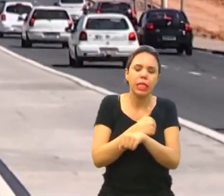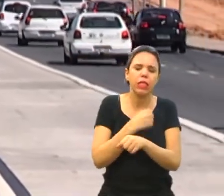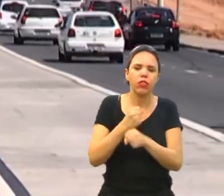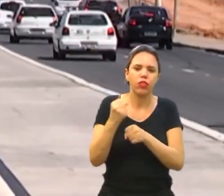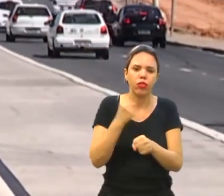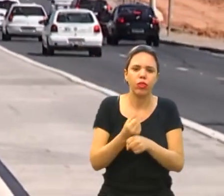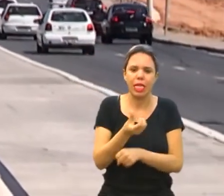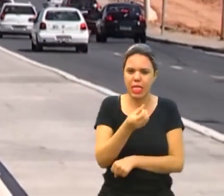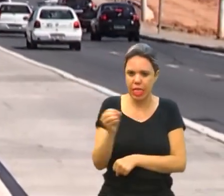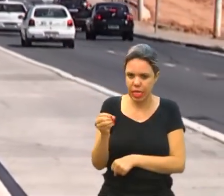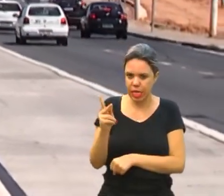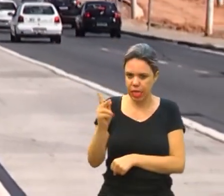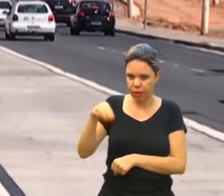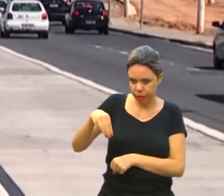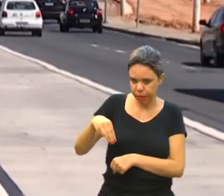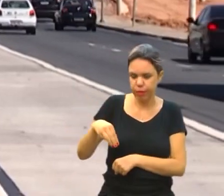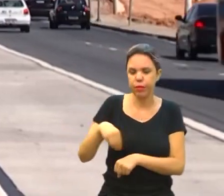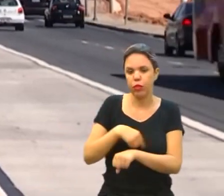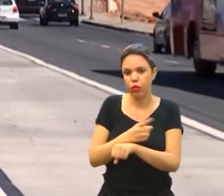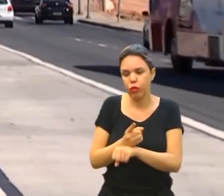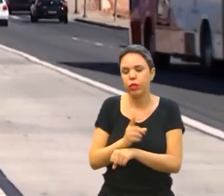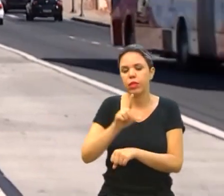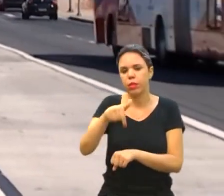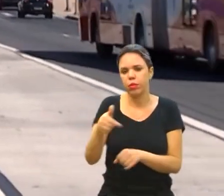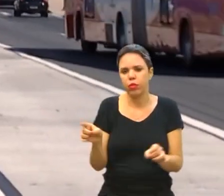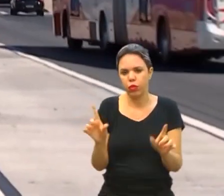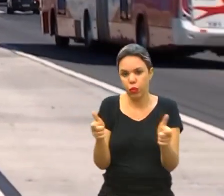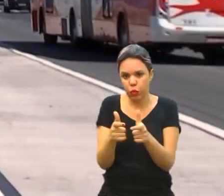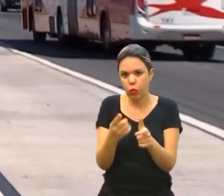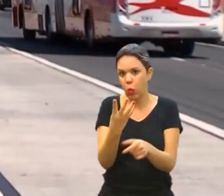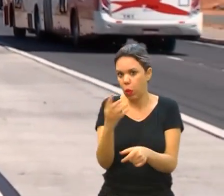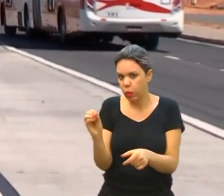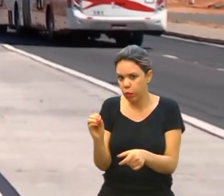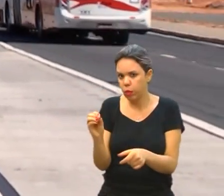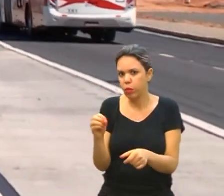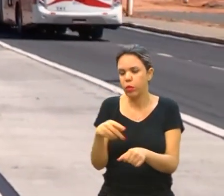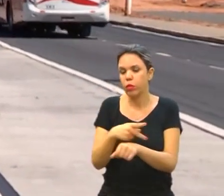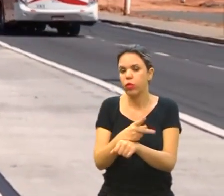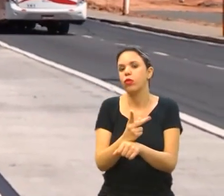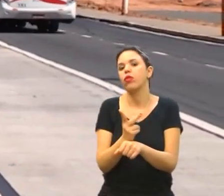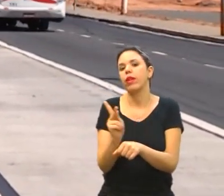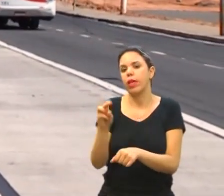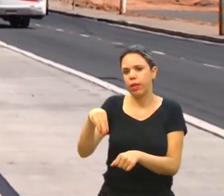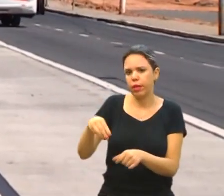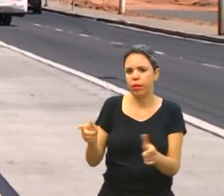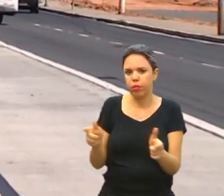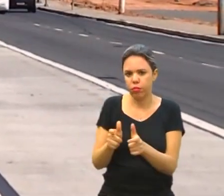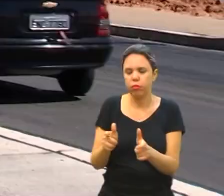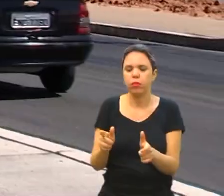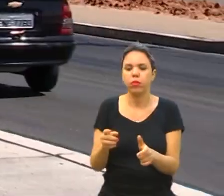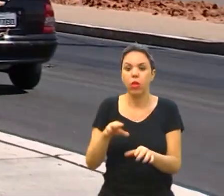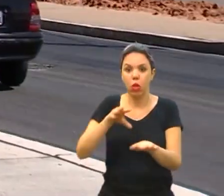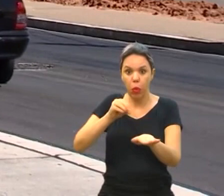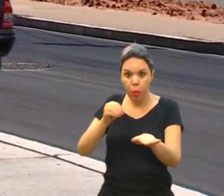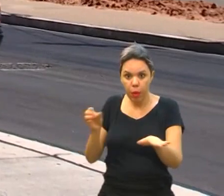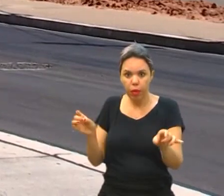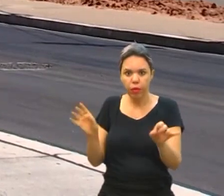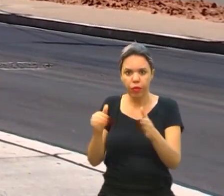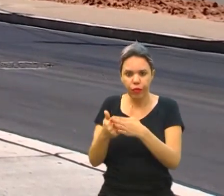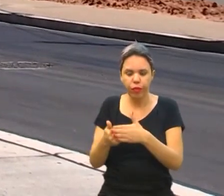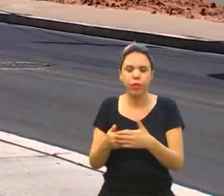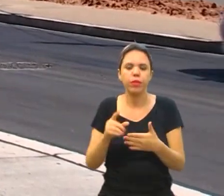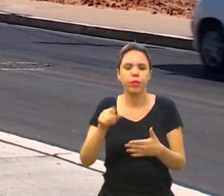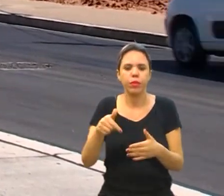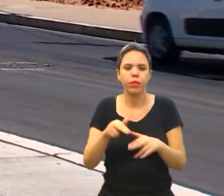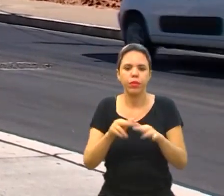velocidade antes do início das obras era de 60 km por hora. Depois caiu para 40 km por hora quando os radares